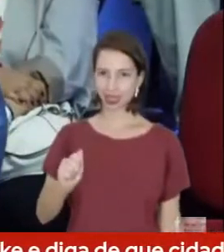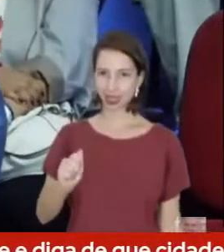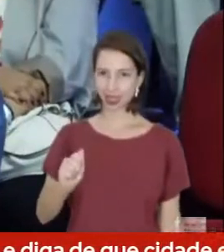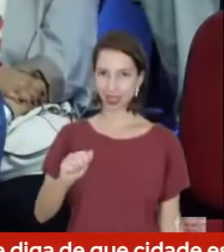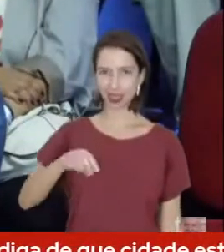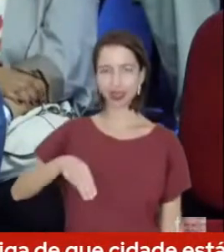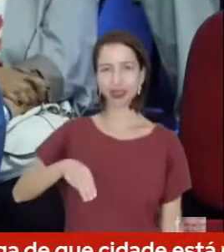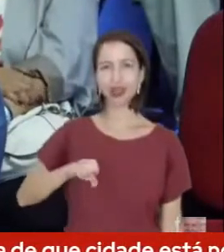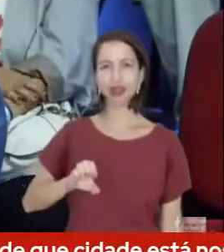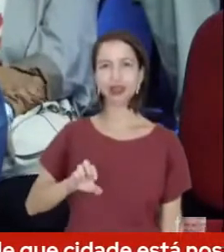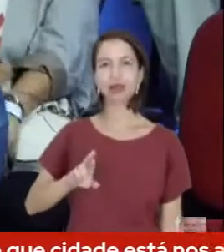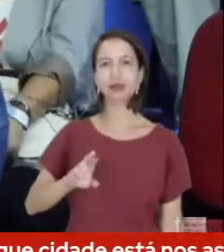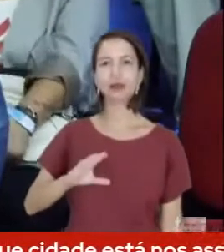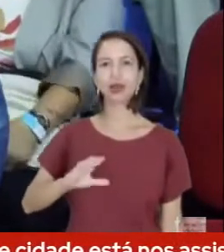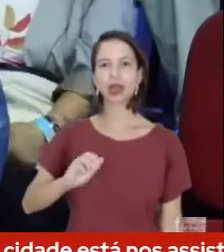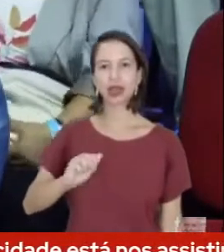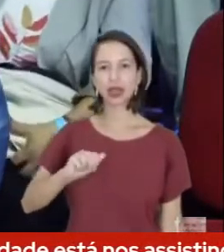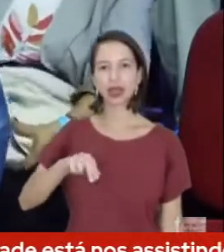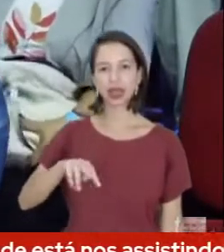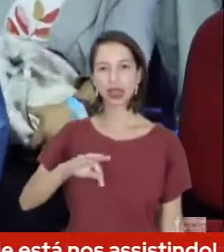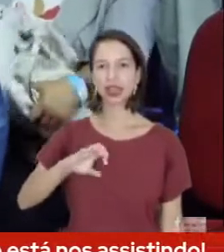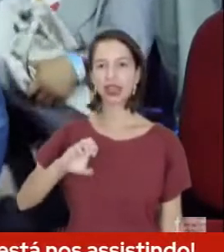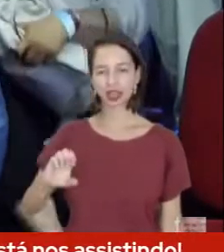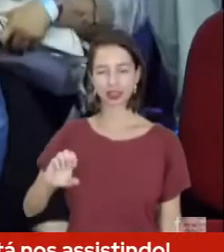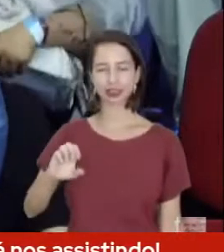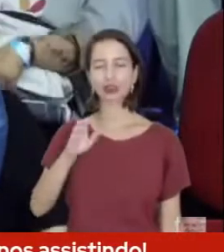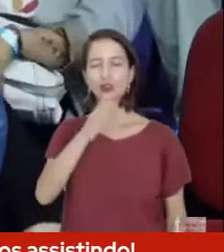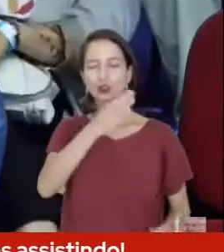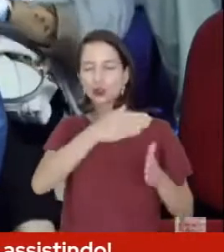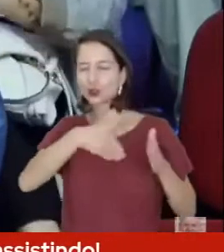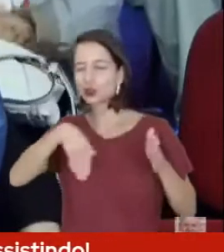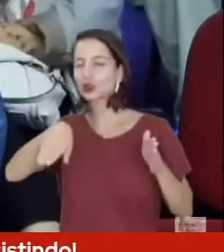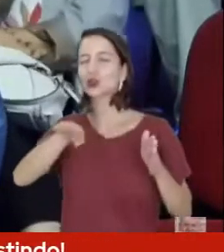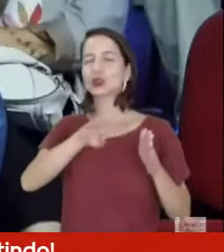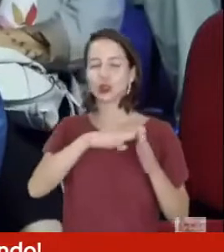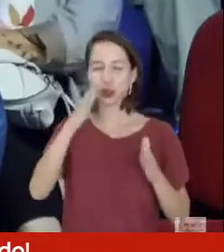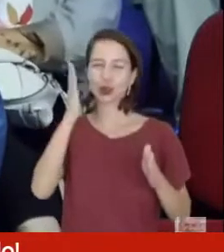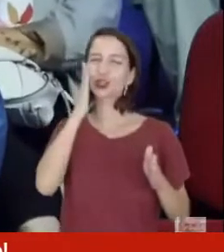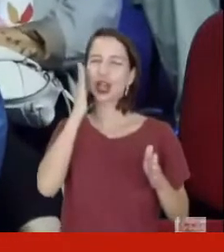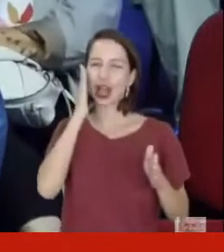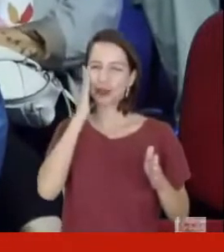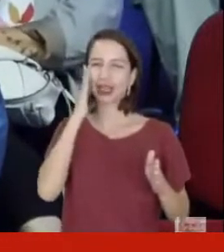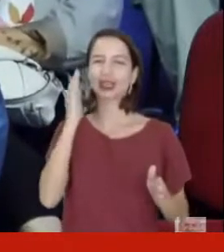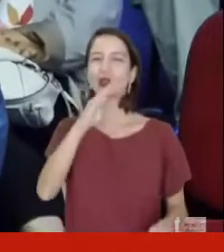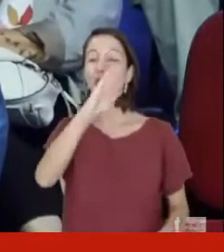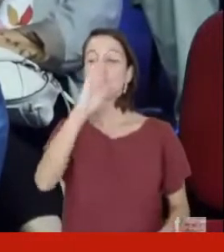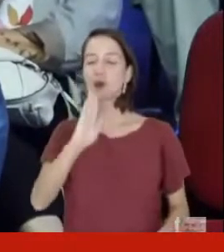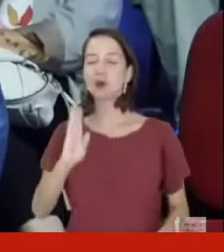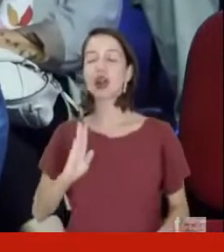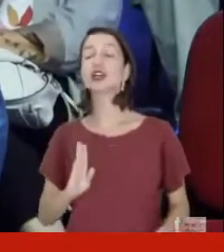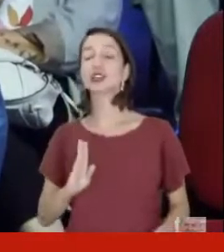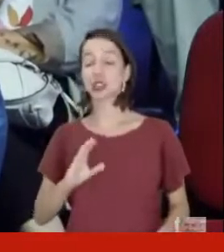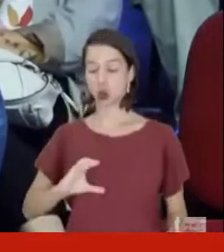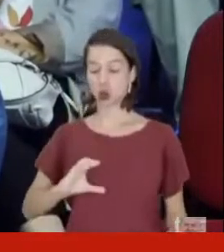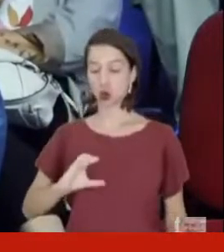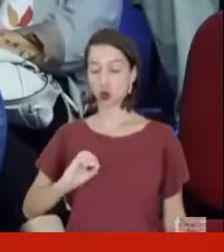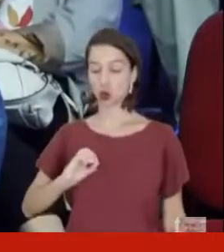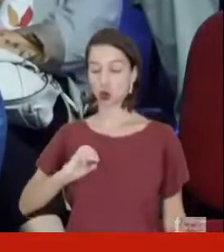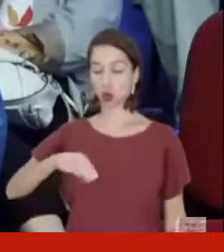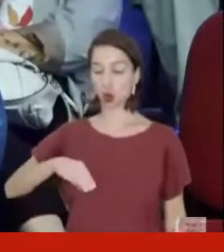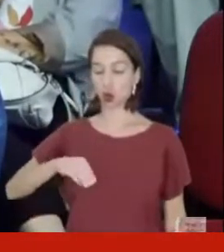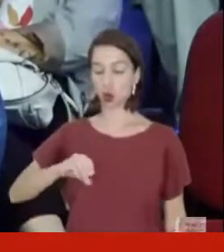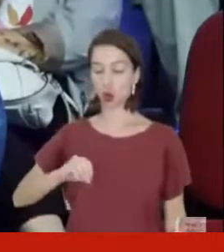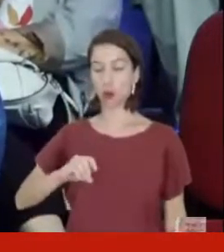Brasil é grande produtor de commodities, o Brasil é grande produtor de minério de ferro,